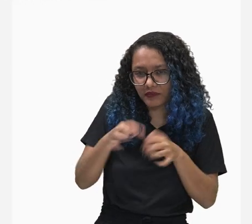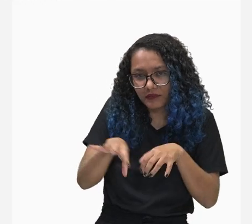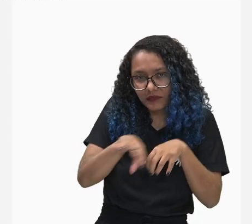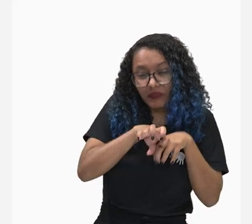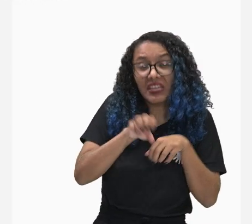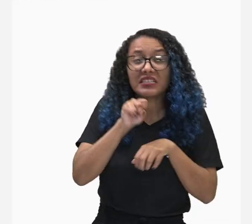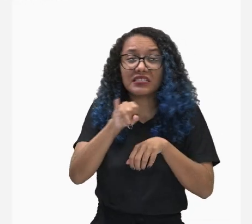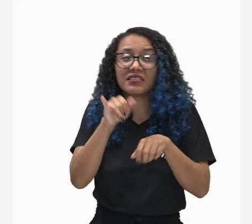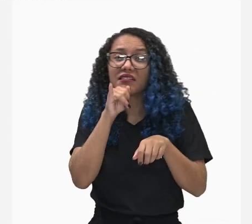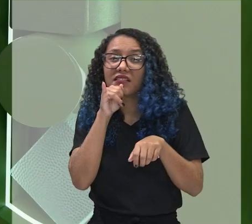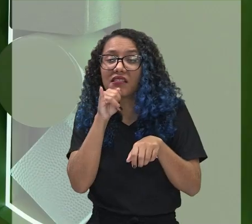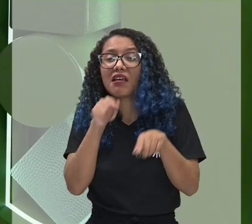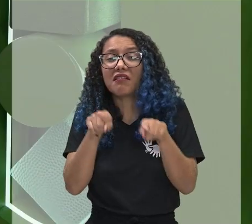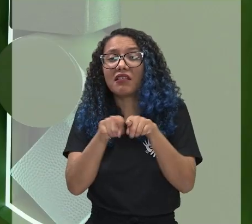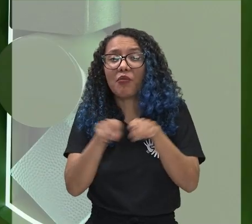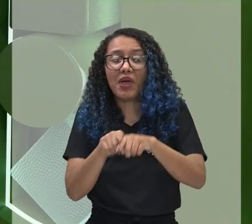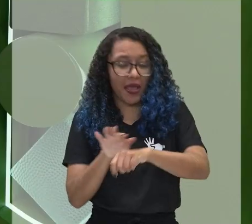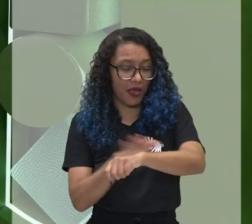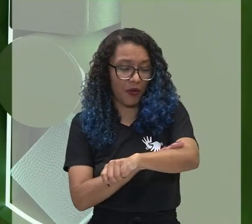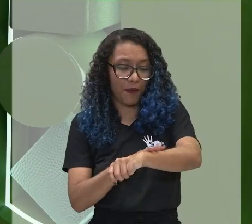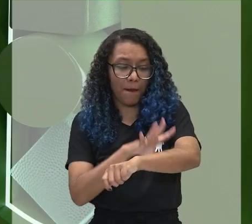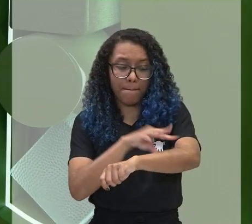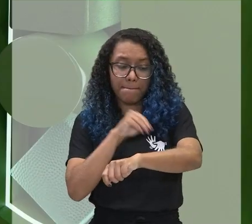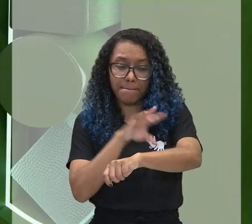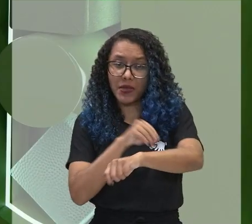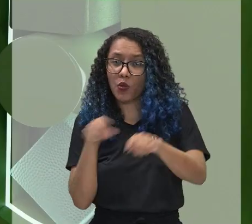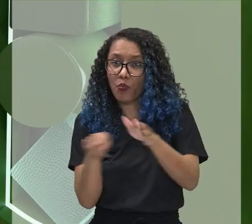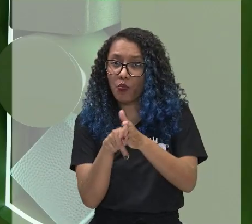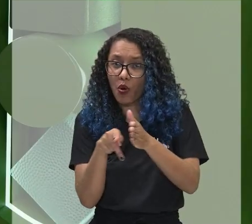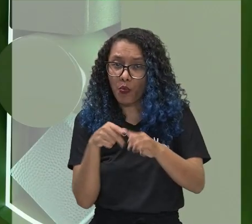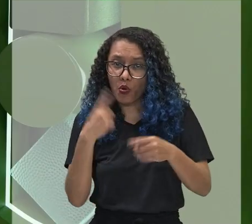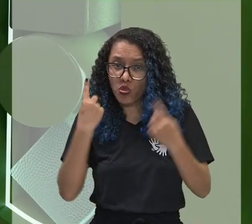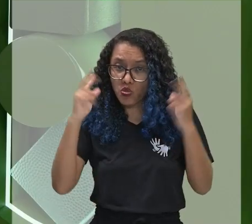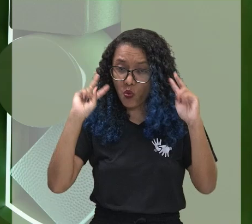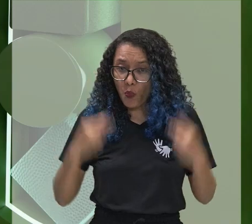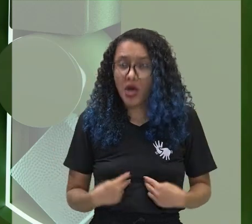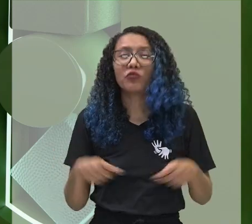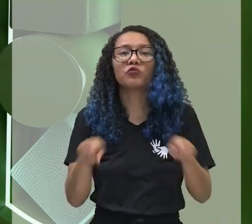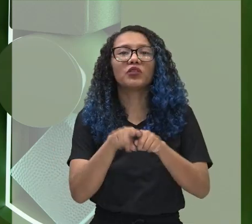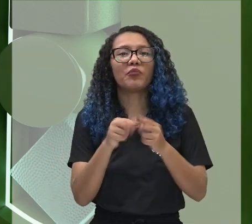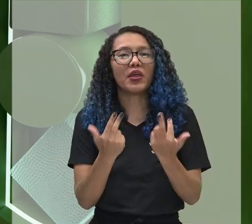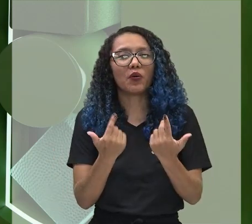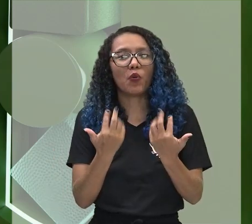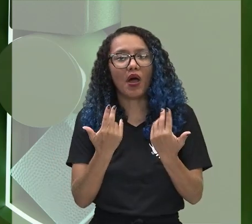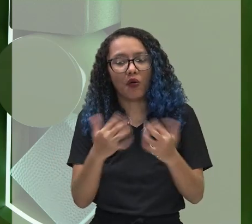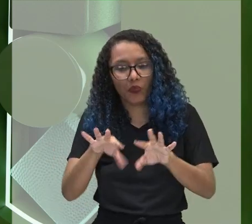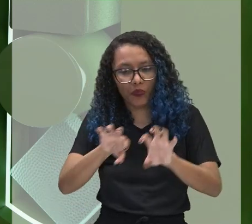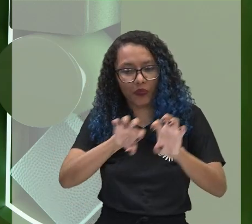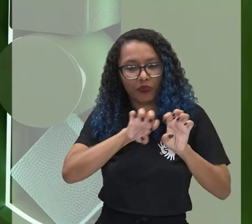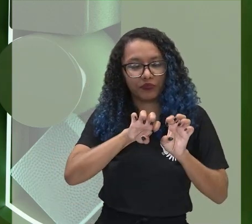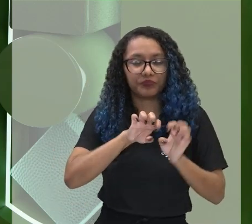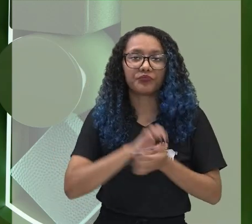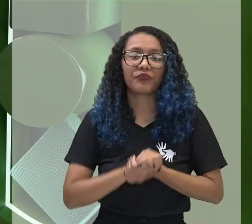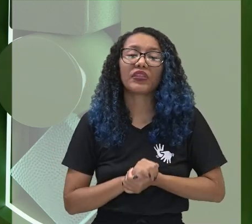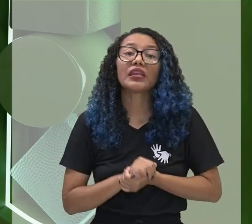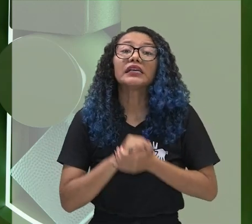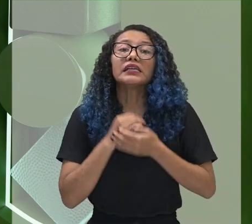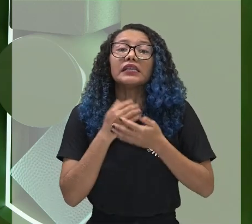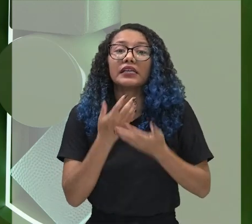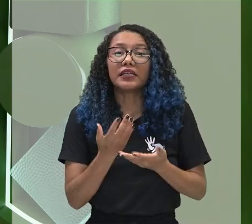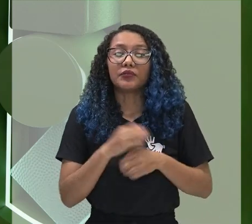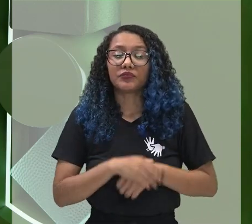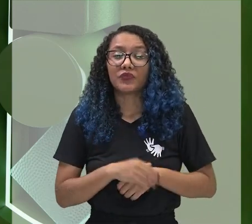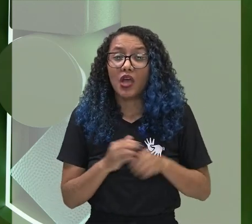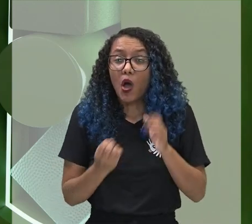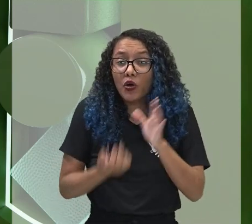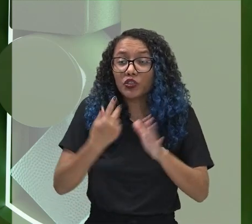nossa pele, atrairia da mesma forma. E a origem da palavra eletricidade, ela está relacionada a